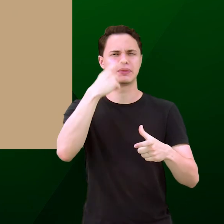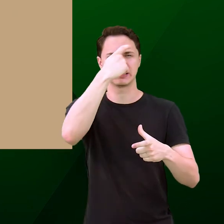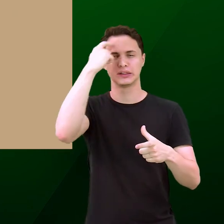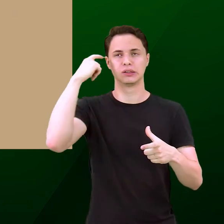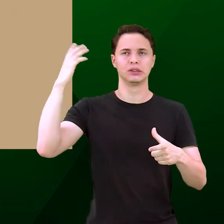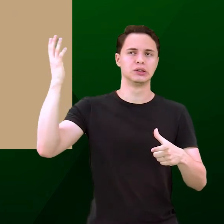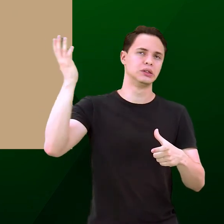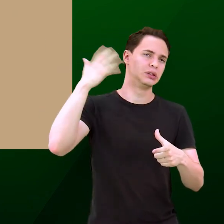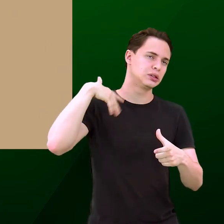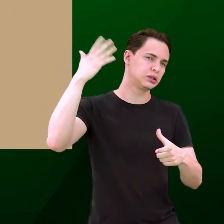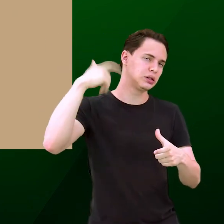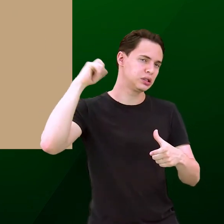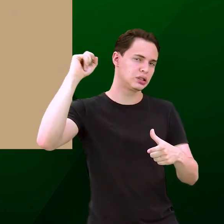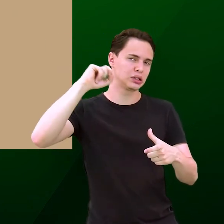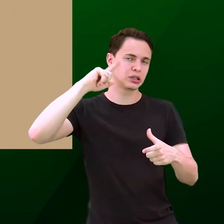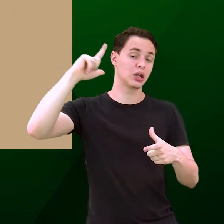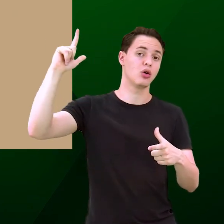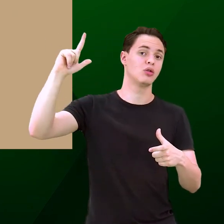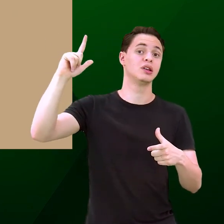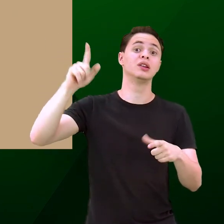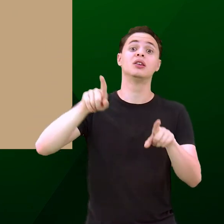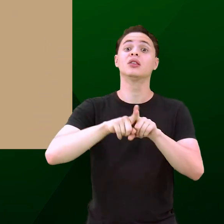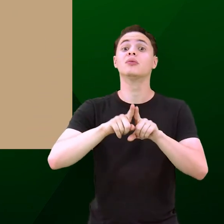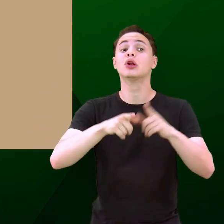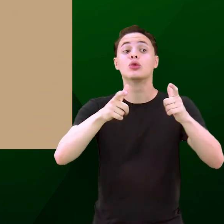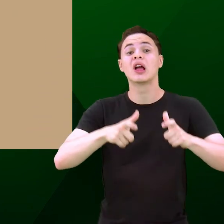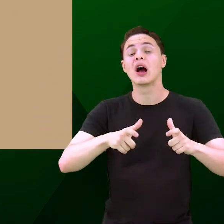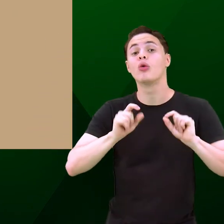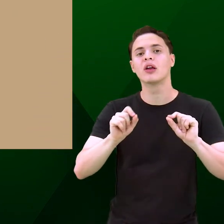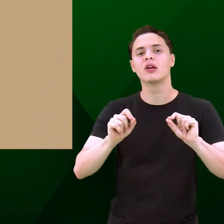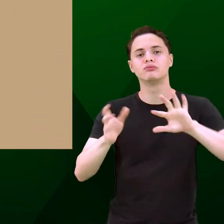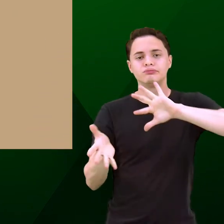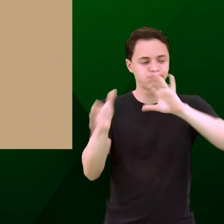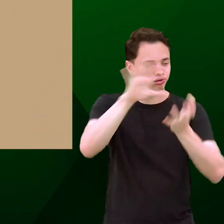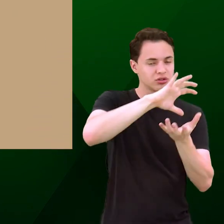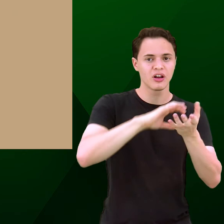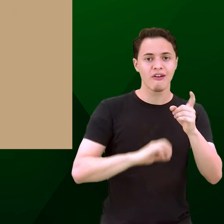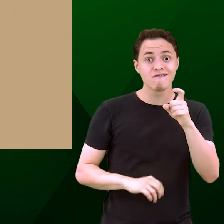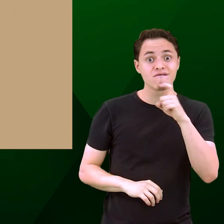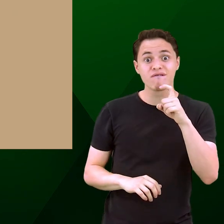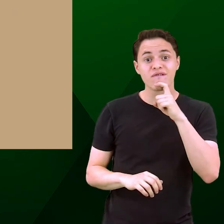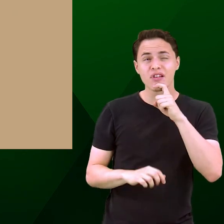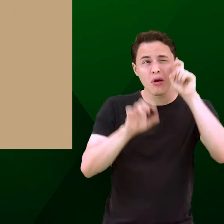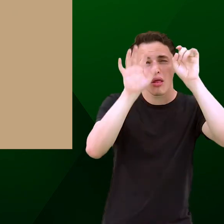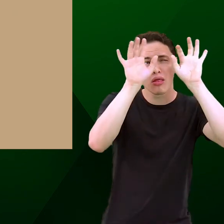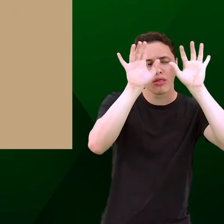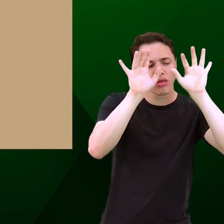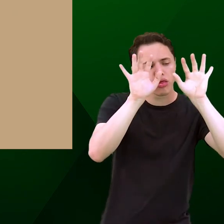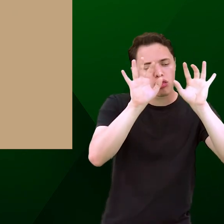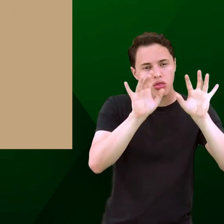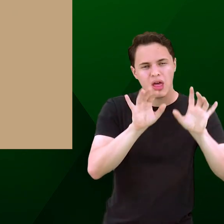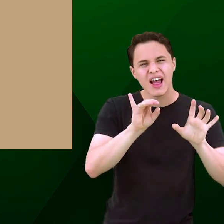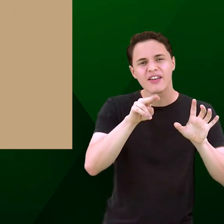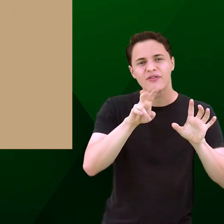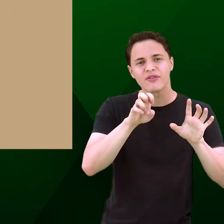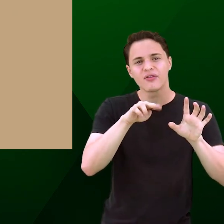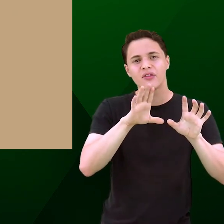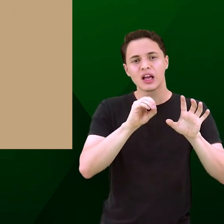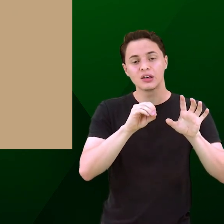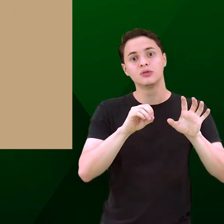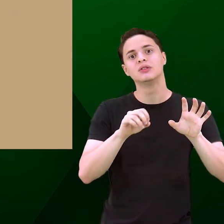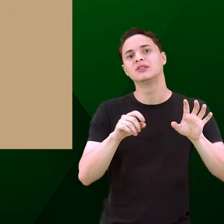É um indicador, né, de que a gente está conseguindo acompanhar, a gente está conseguindo seguir o planejamento, porque a gente tem controle